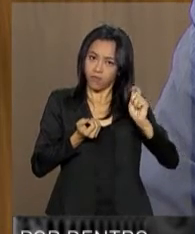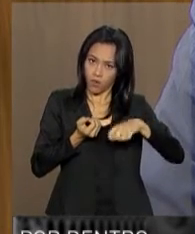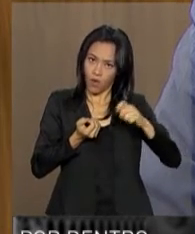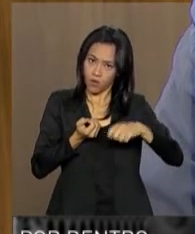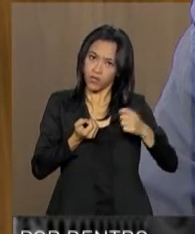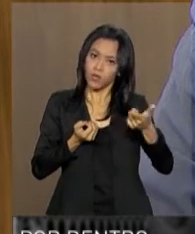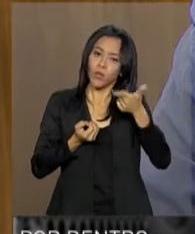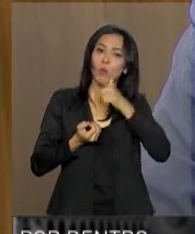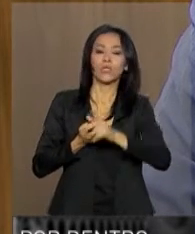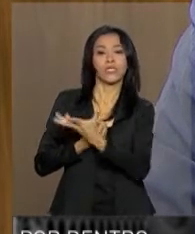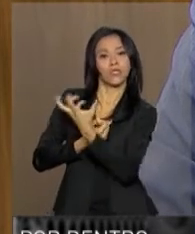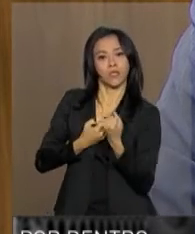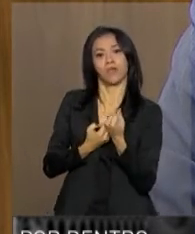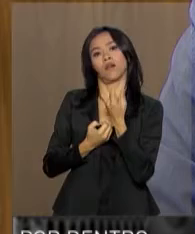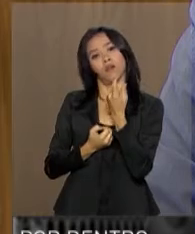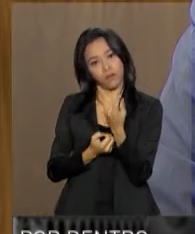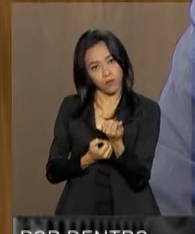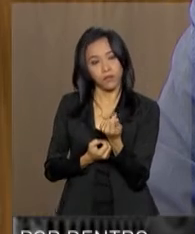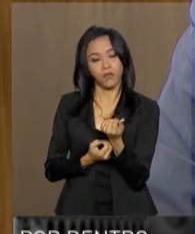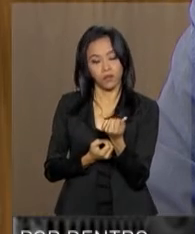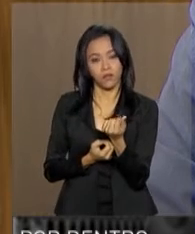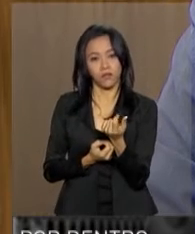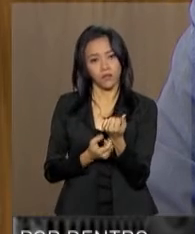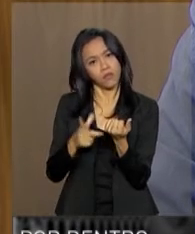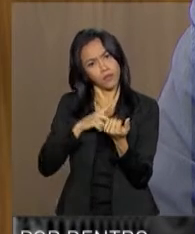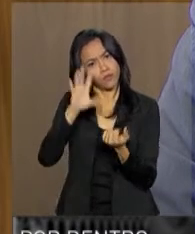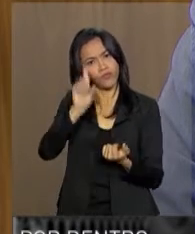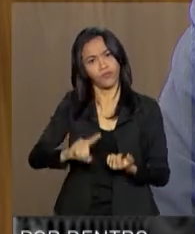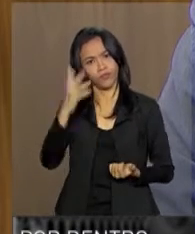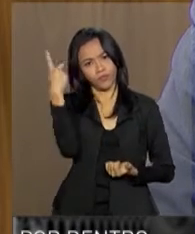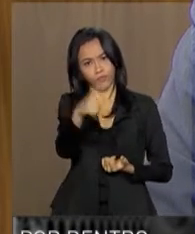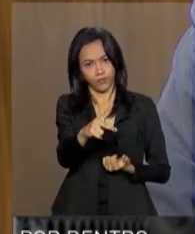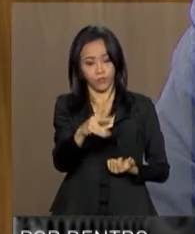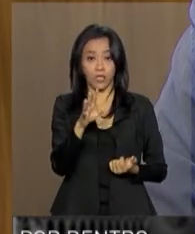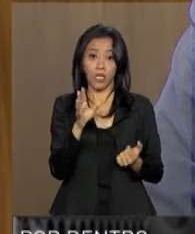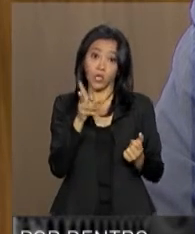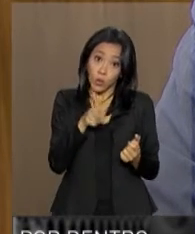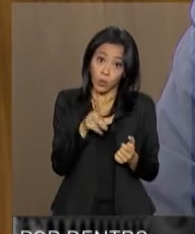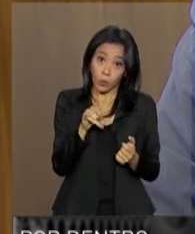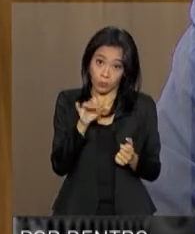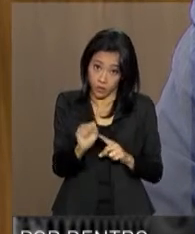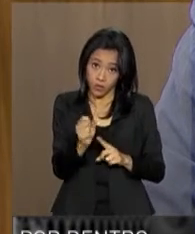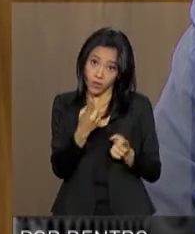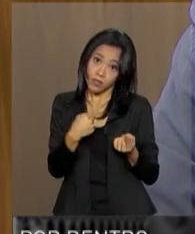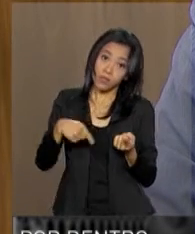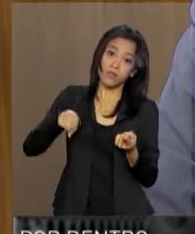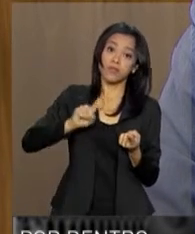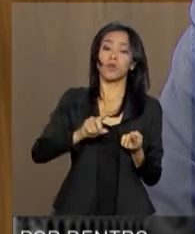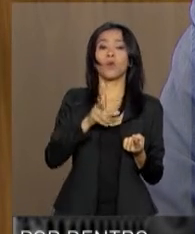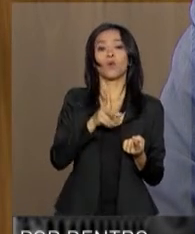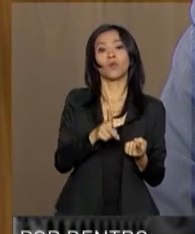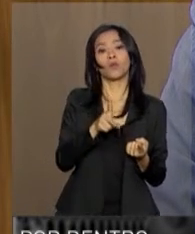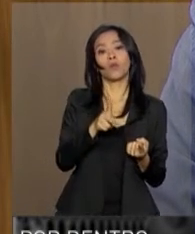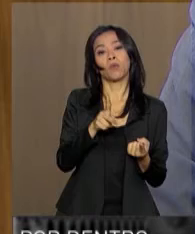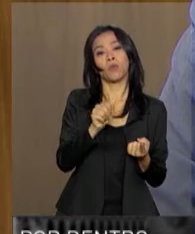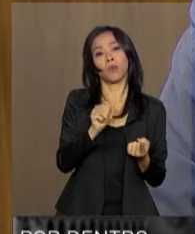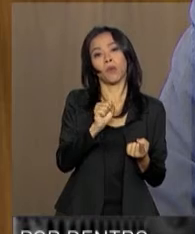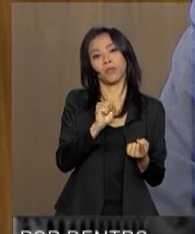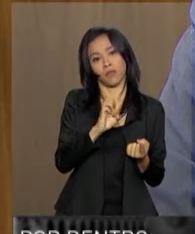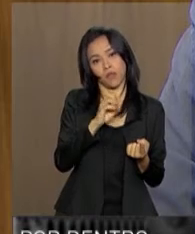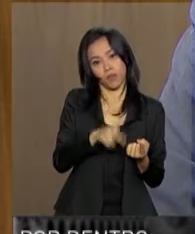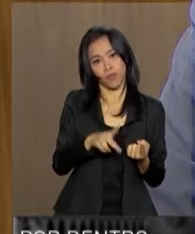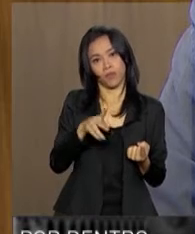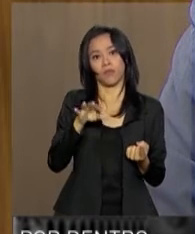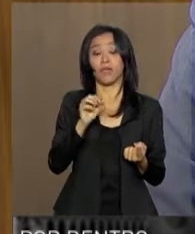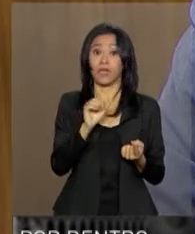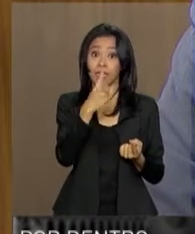dessa desse volume eles têm depositado no piso no pasep estamos falando de 16,1 bilhão bilhões